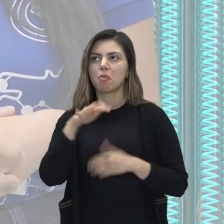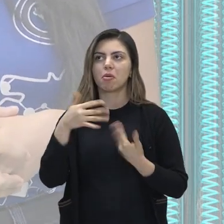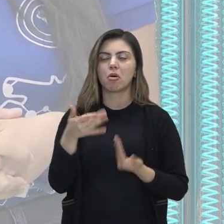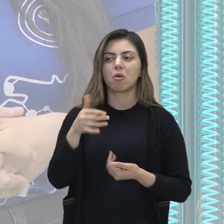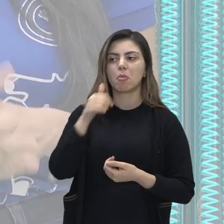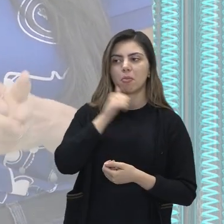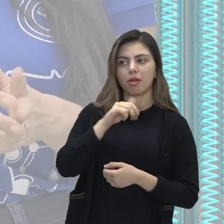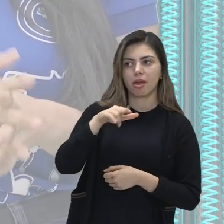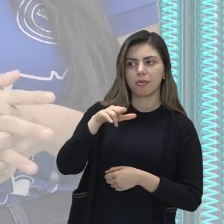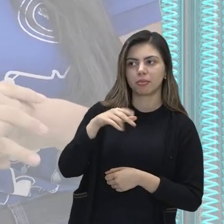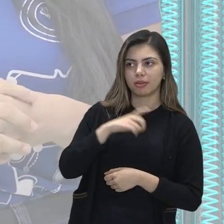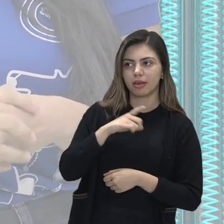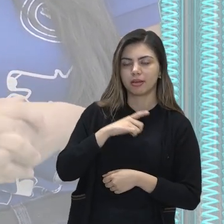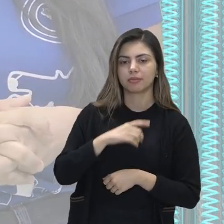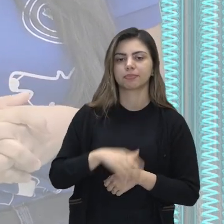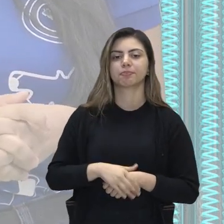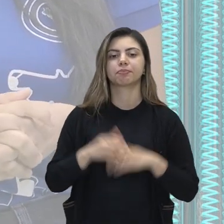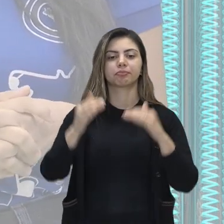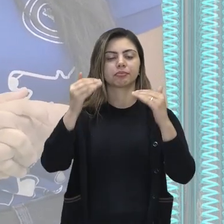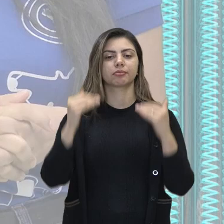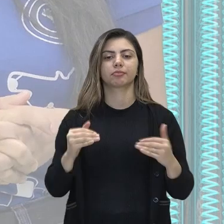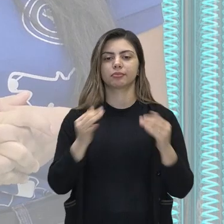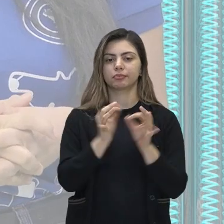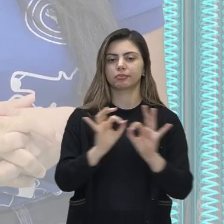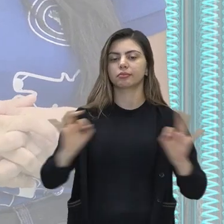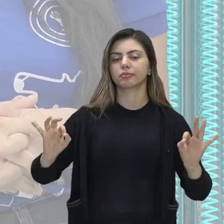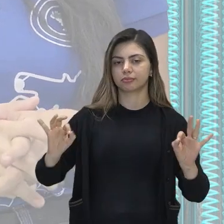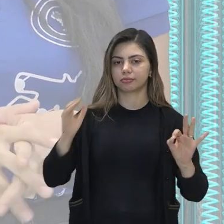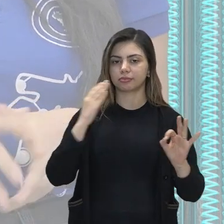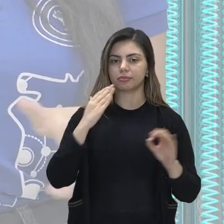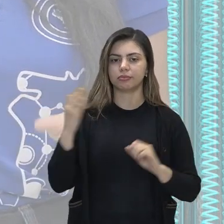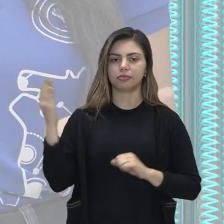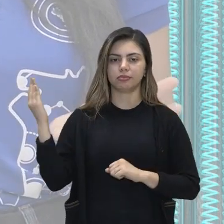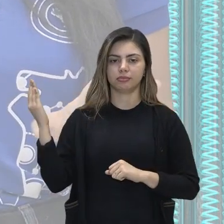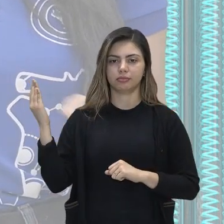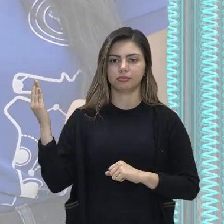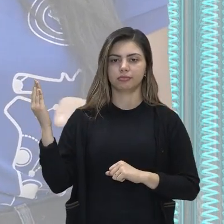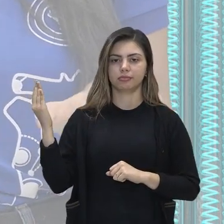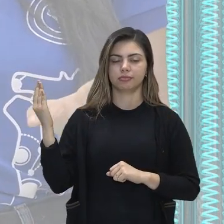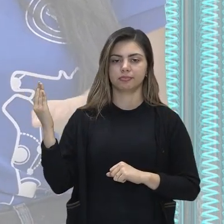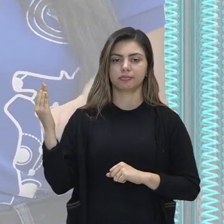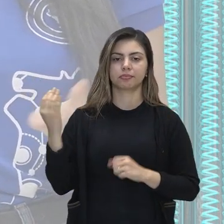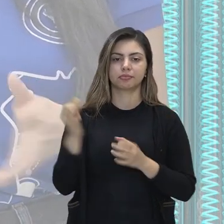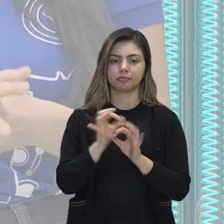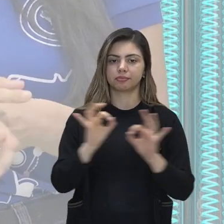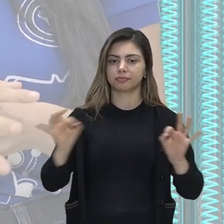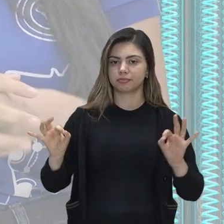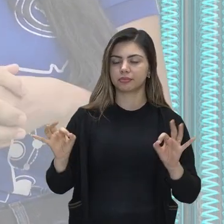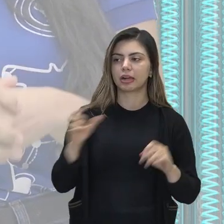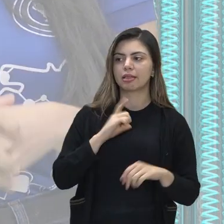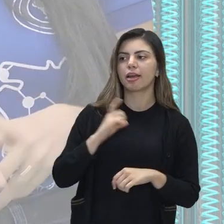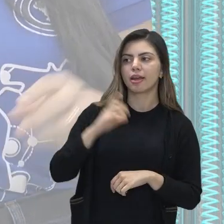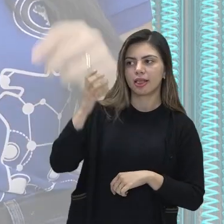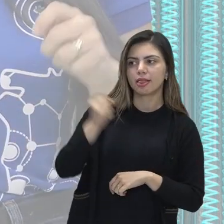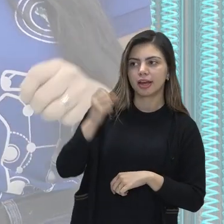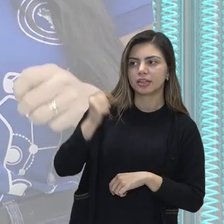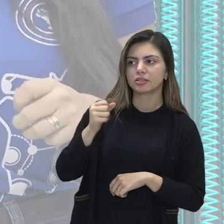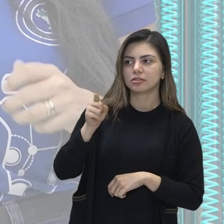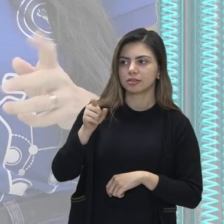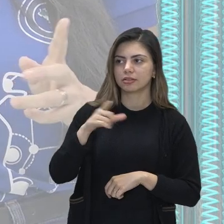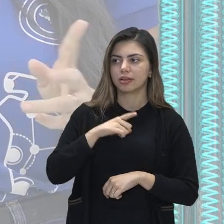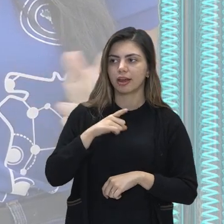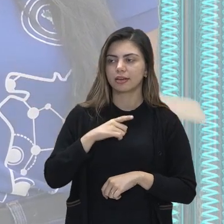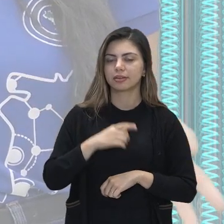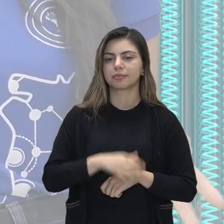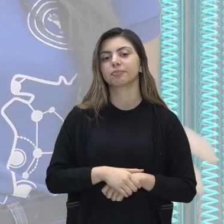irmã? E a próxima frase, is there any milk left? Ainda tem leite, né? Ainda sobrou leite, ok? Então, vimos